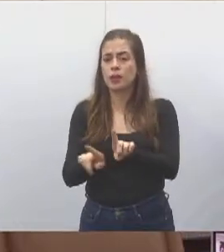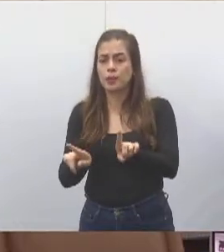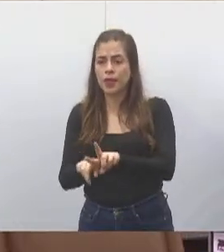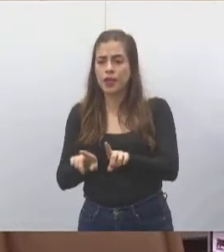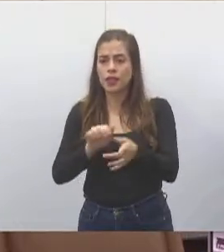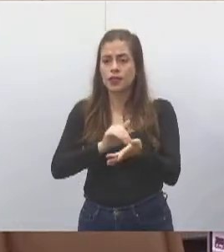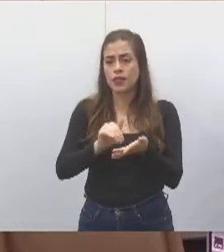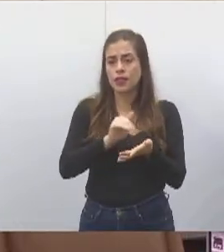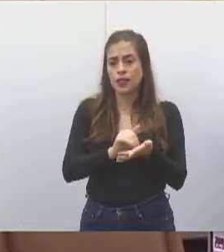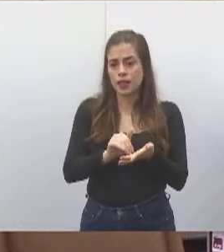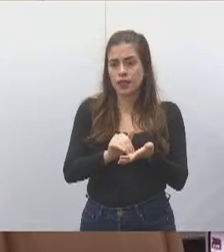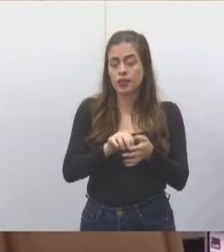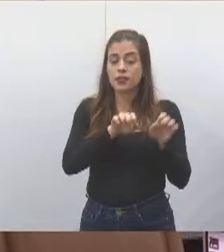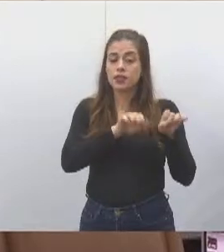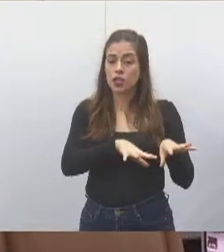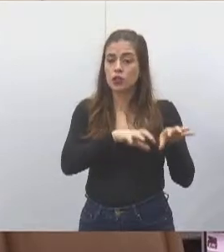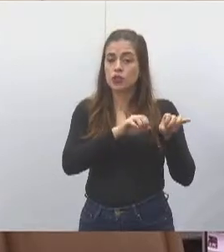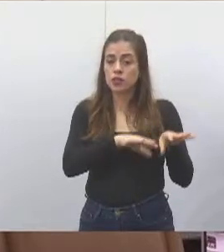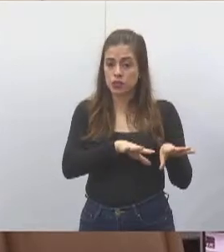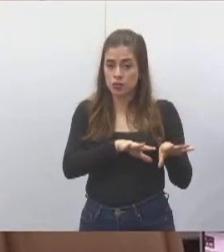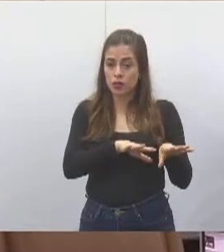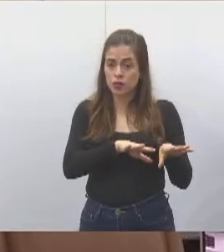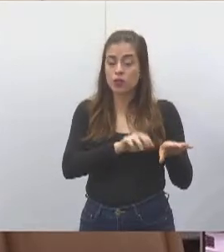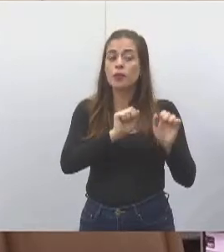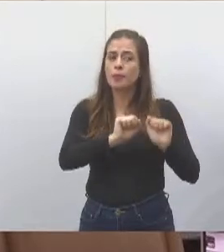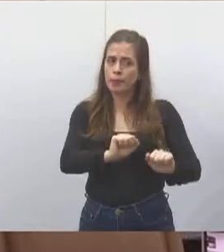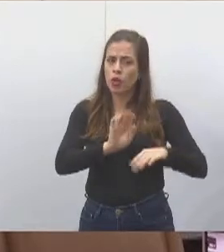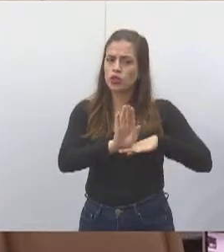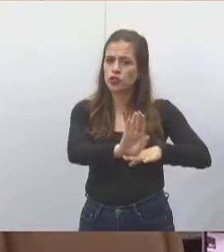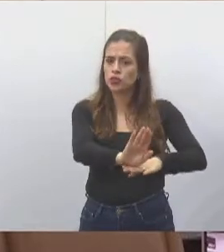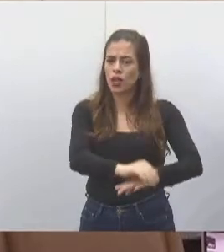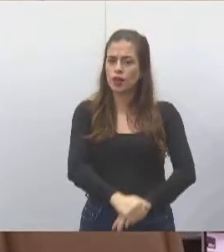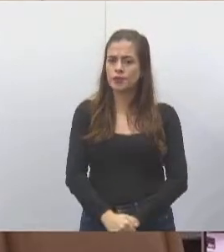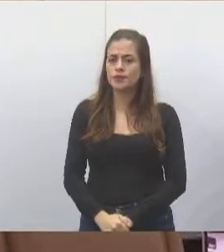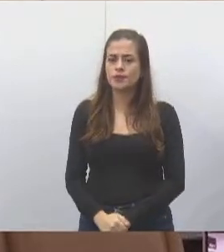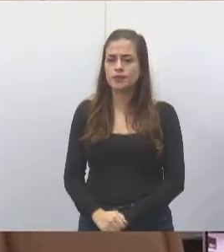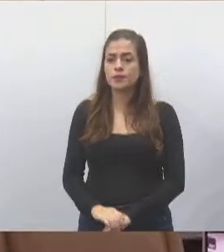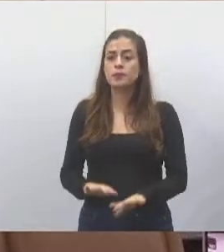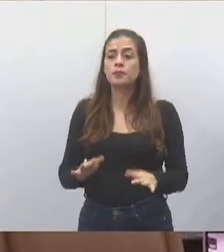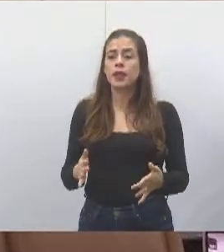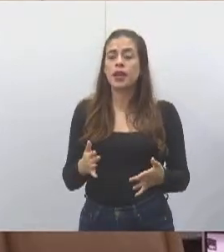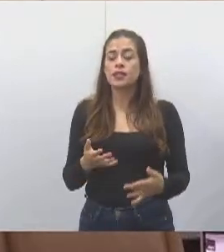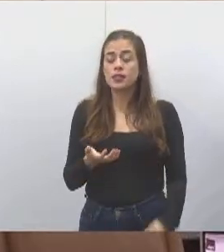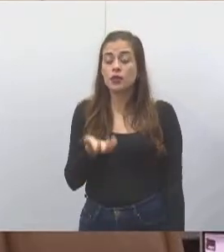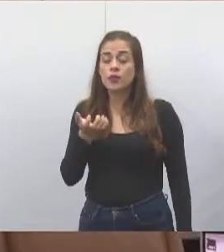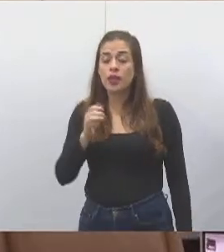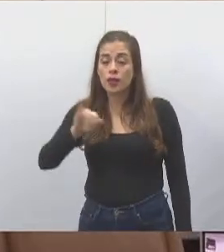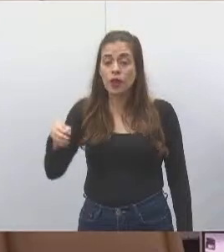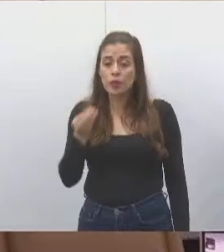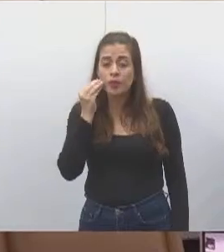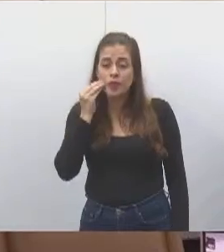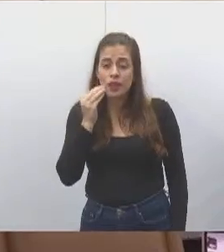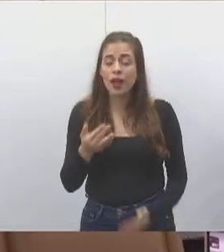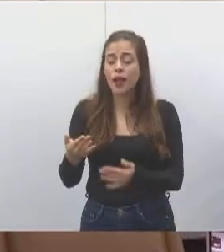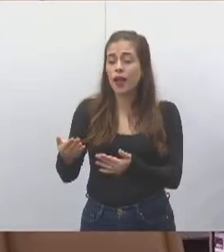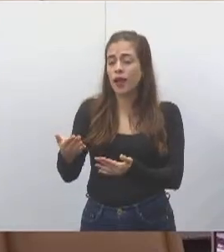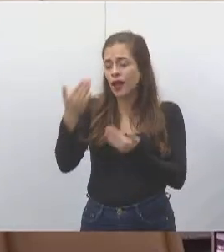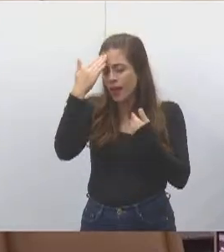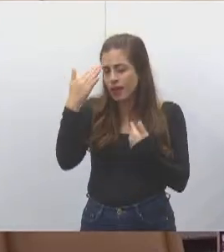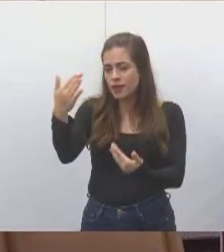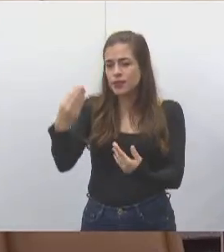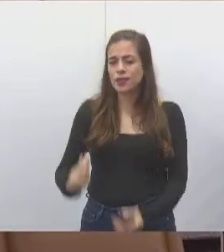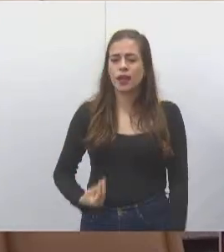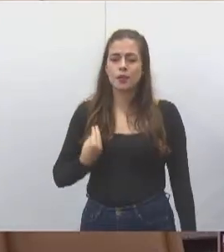com a Secretaria de Educação, que tem possibilidade de ajudar. Mas eu quero aproveitar e agradecer a presença dos